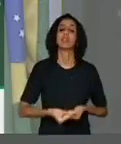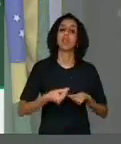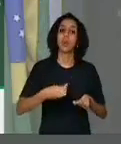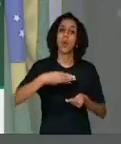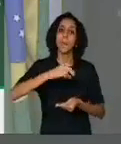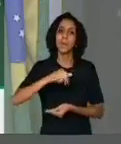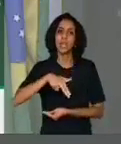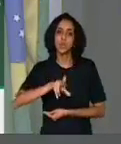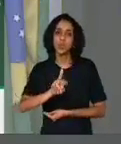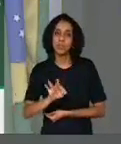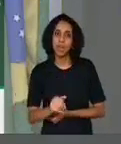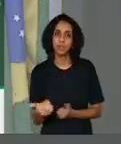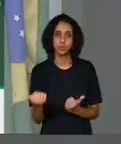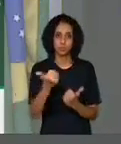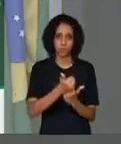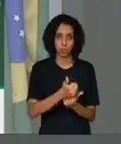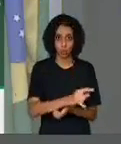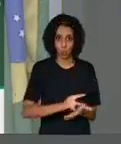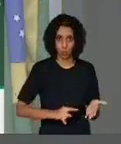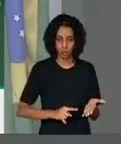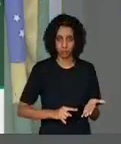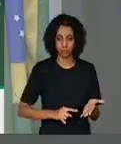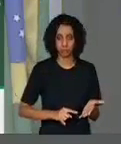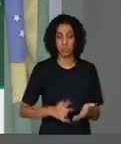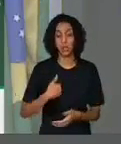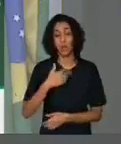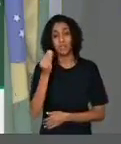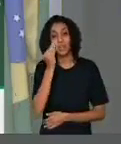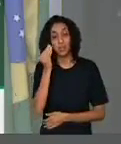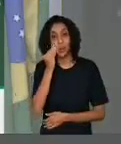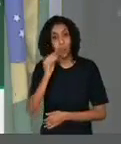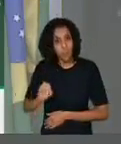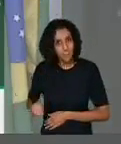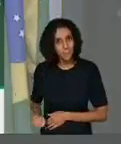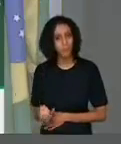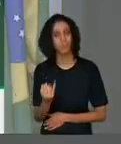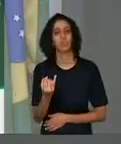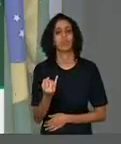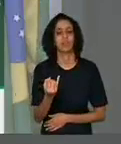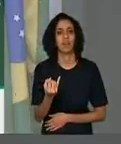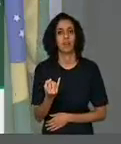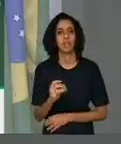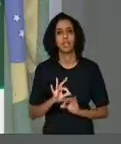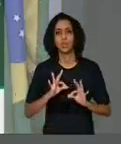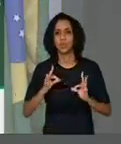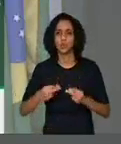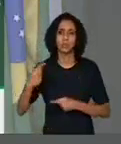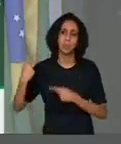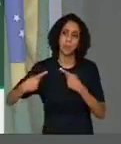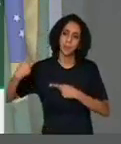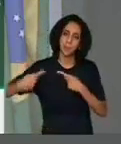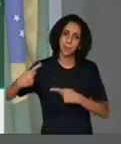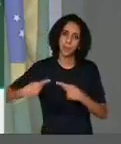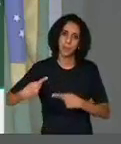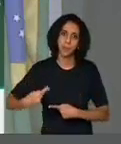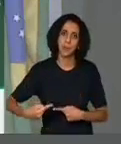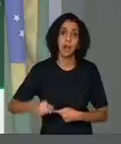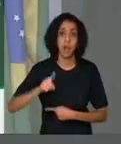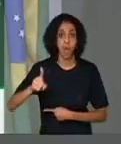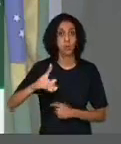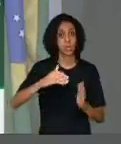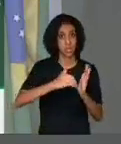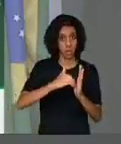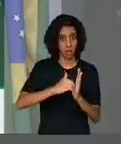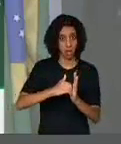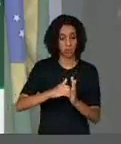onde nós tentamos ao máximo aproveitar exatamente aquilo que foi tratado pelo Senado